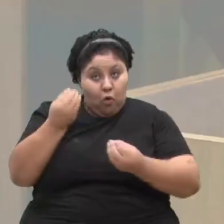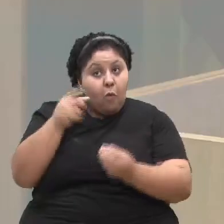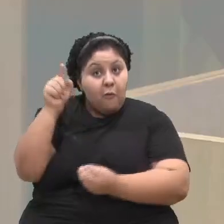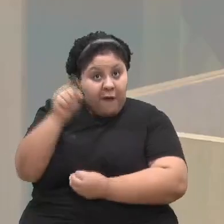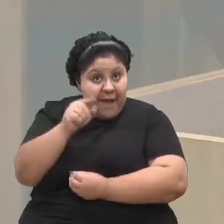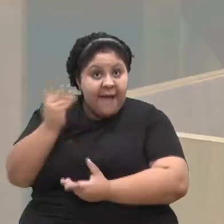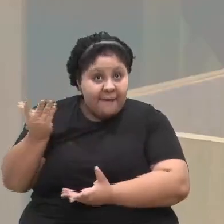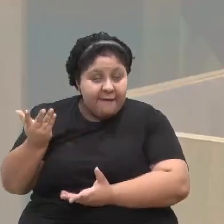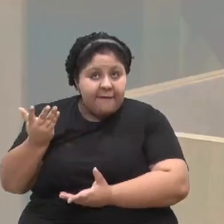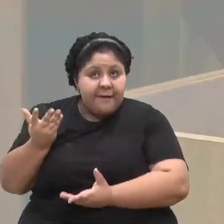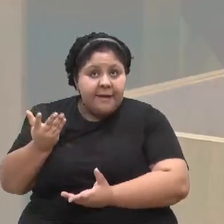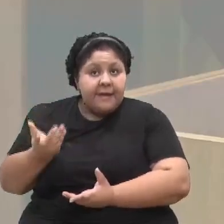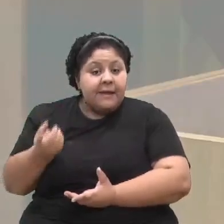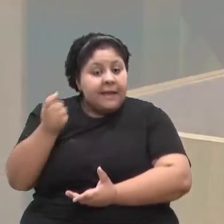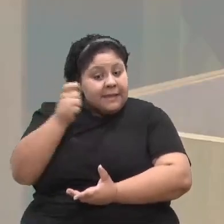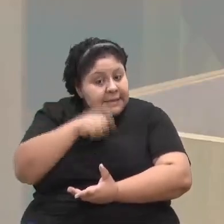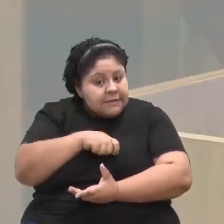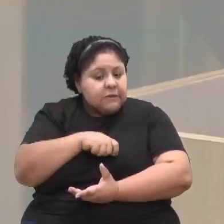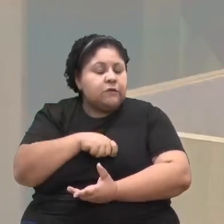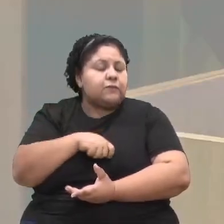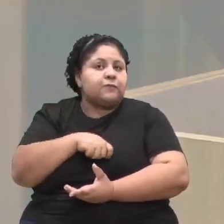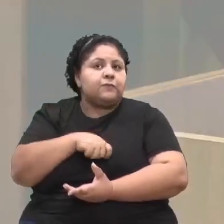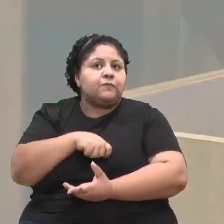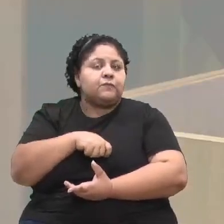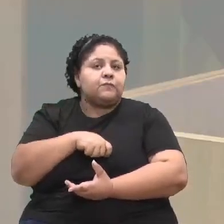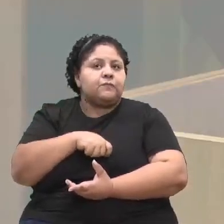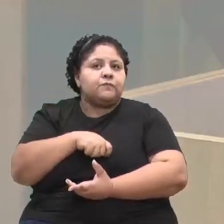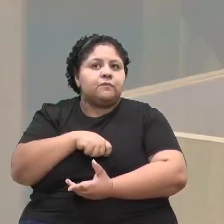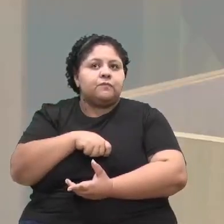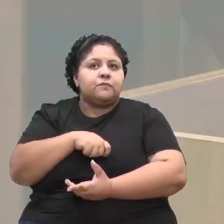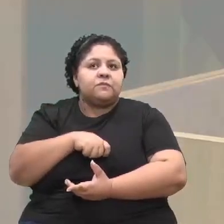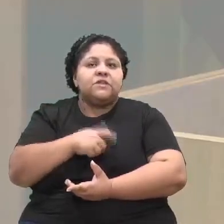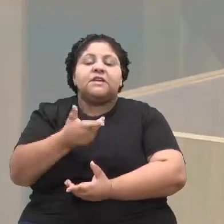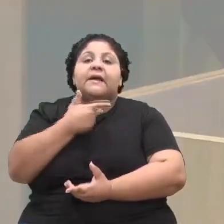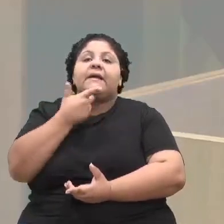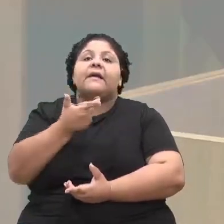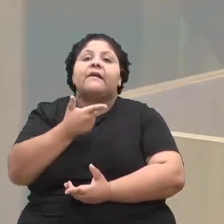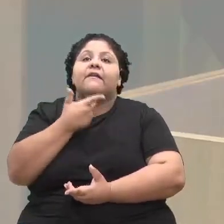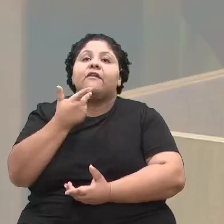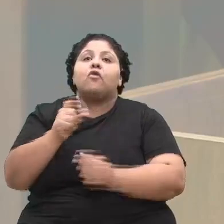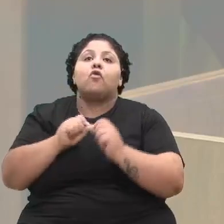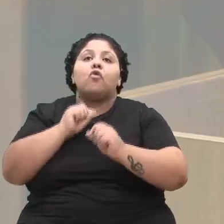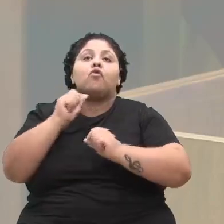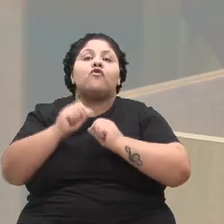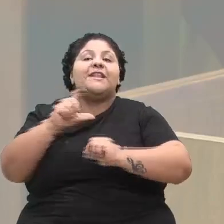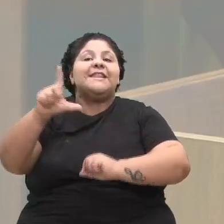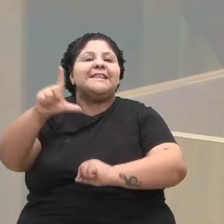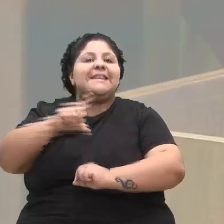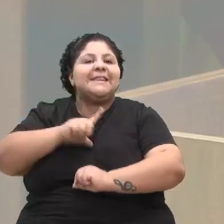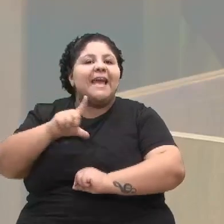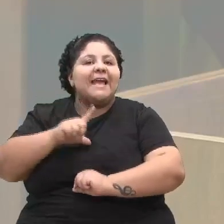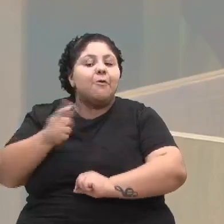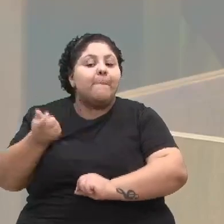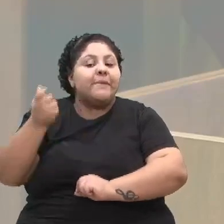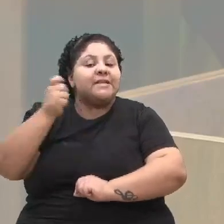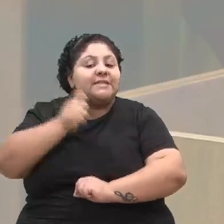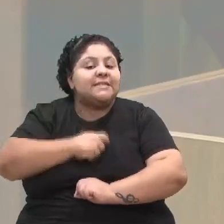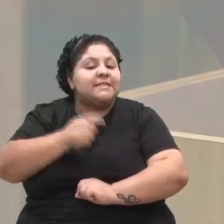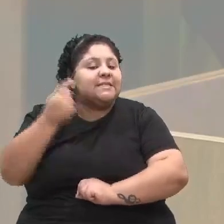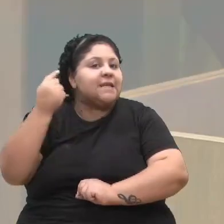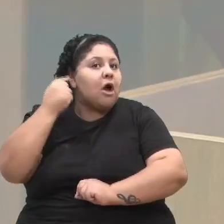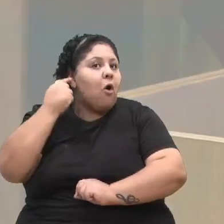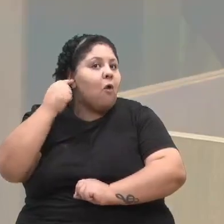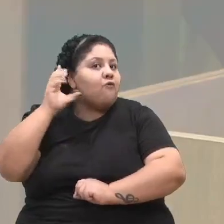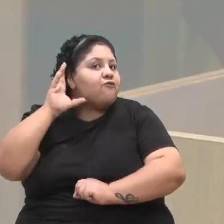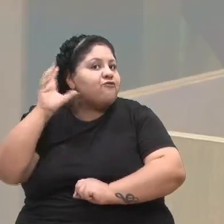funciona, é necessário que ele diga para você o que você tem que ouvir. E muitas